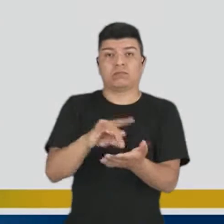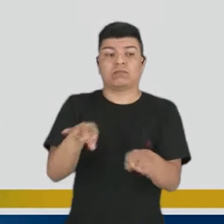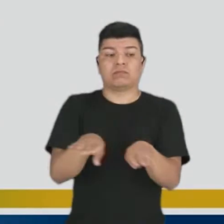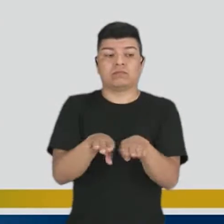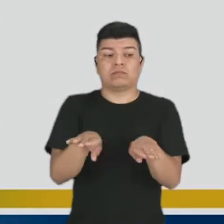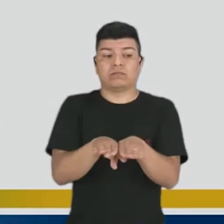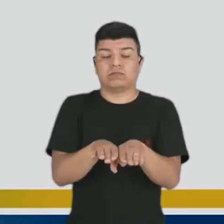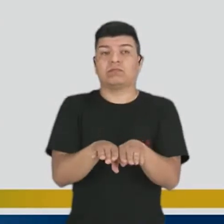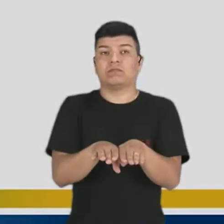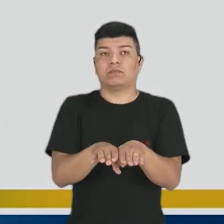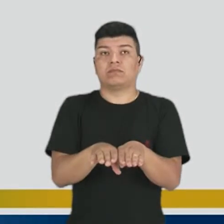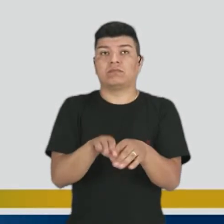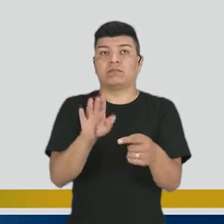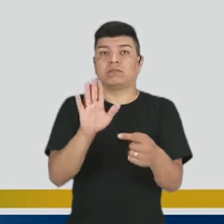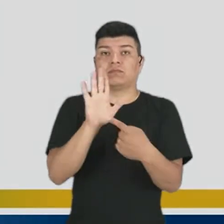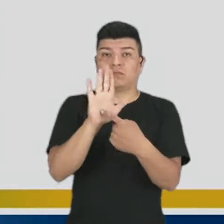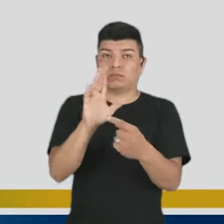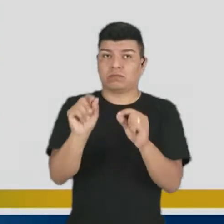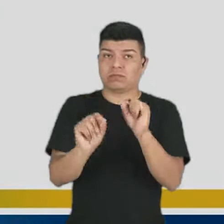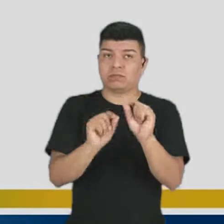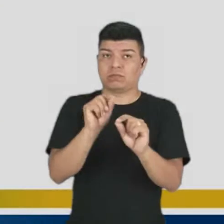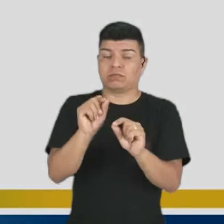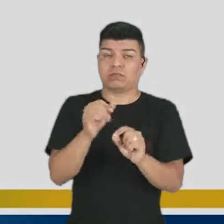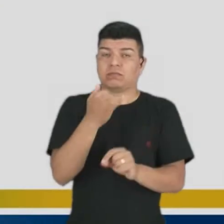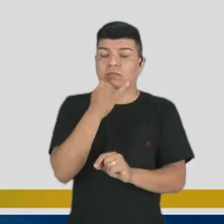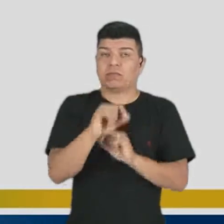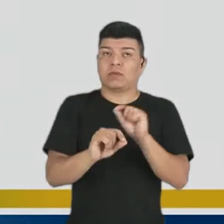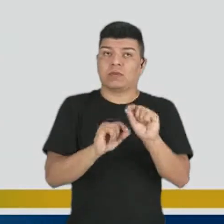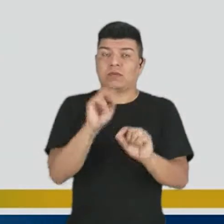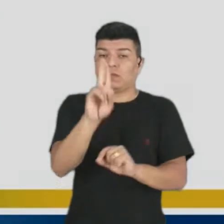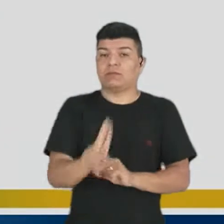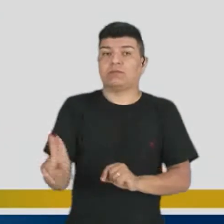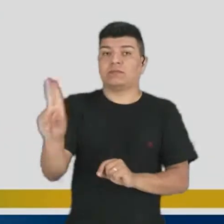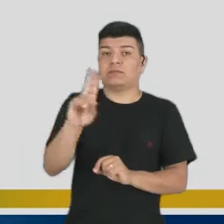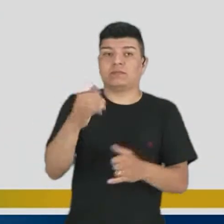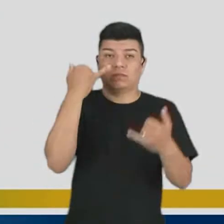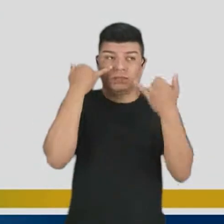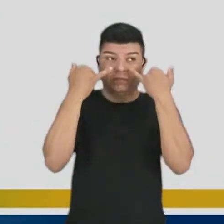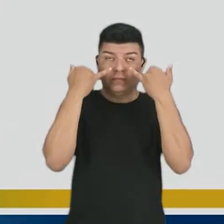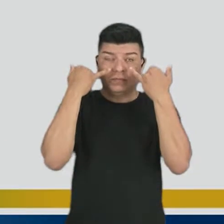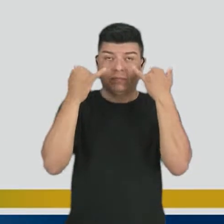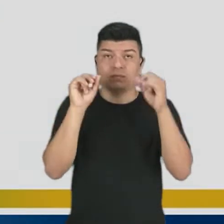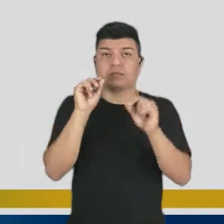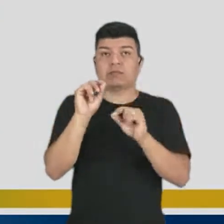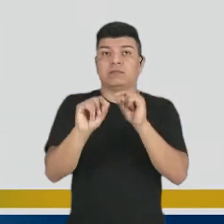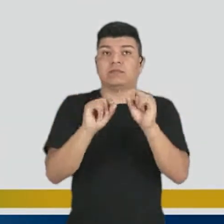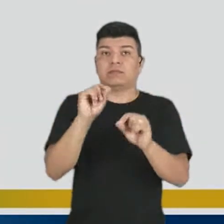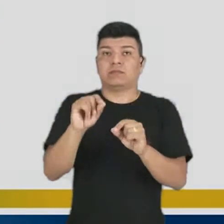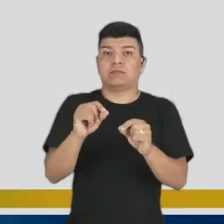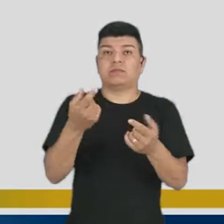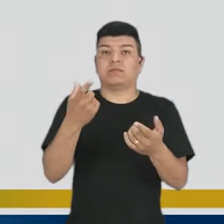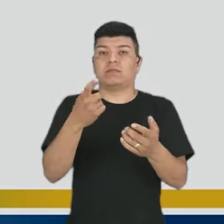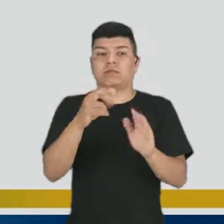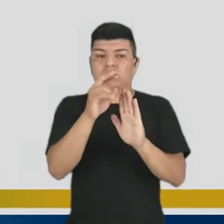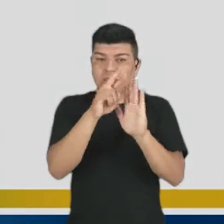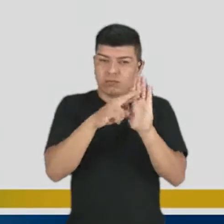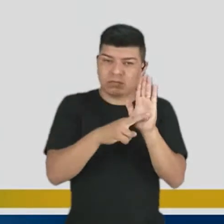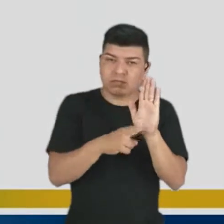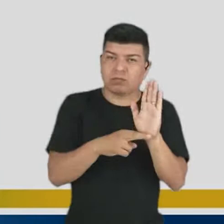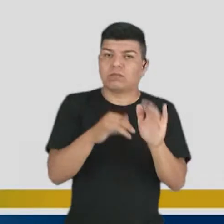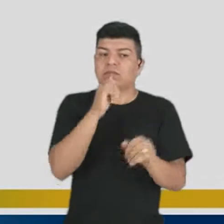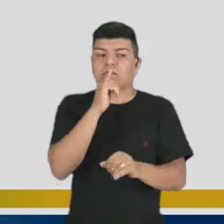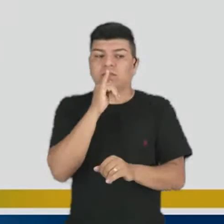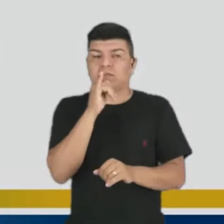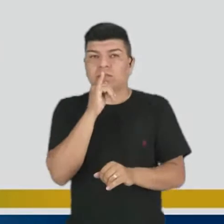Então, eu estabeleço uma lógica, eu utilizo informações, dados estatísticos,